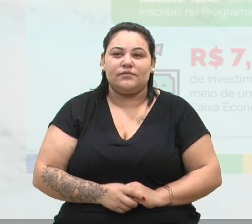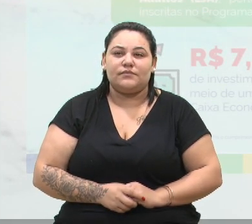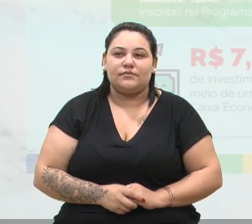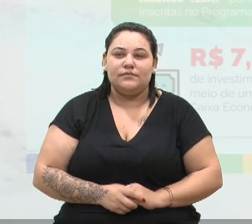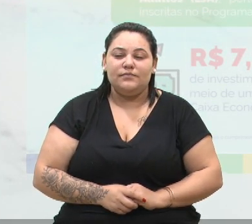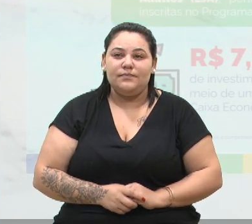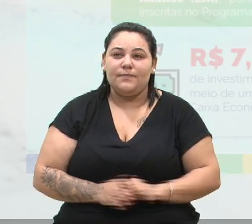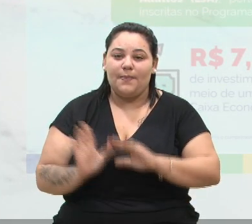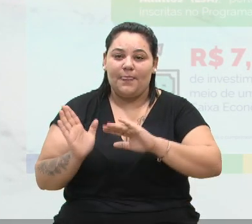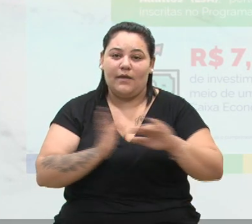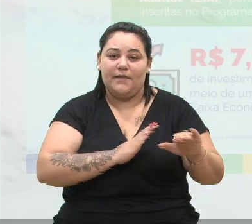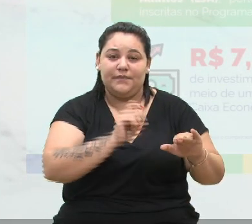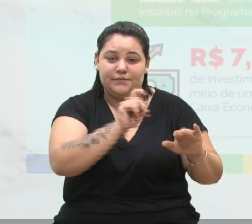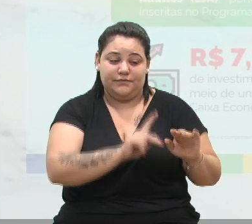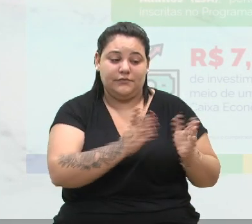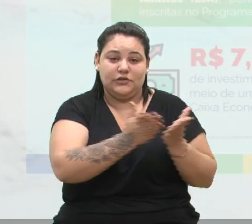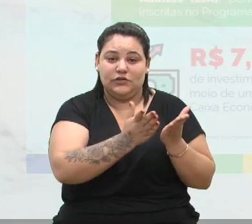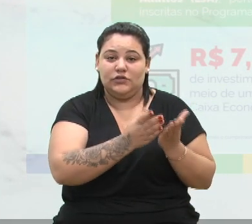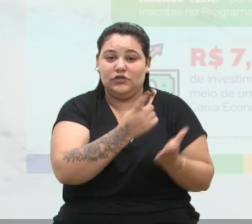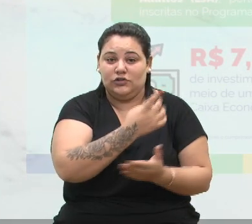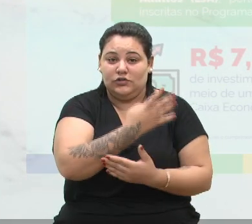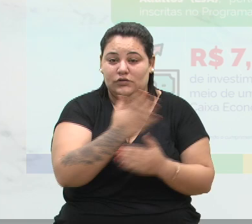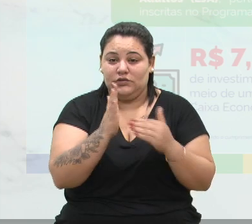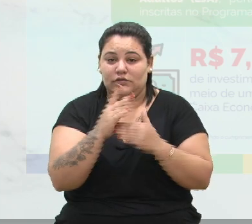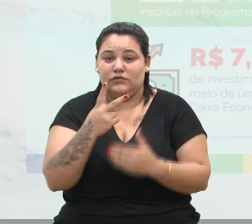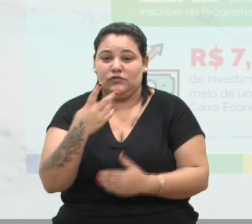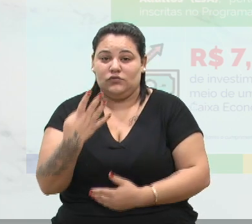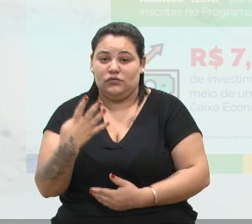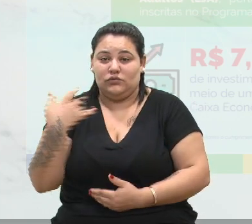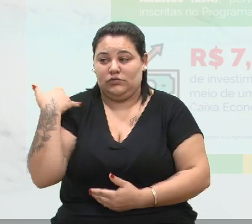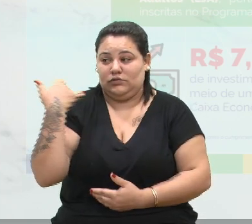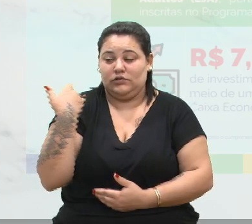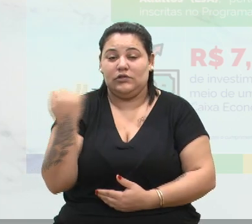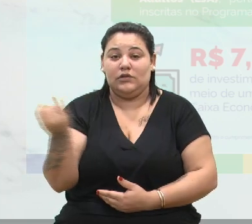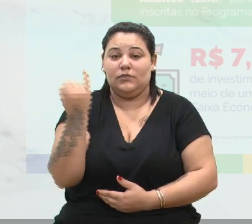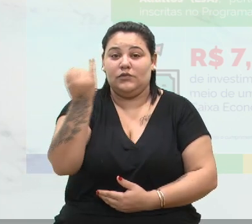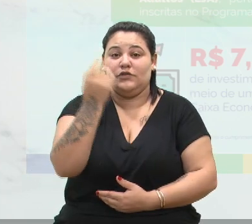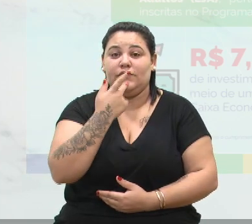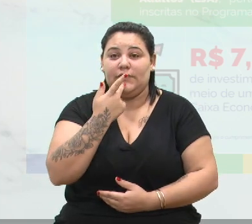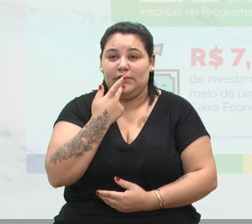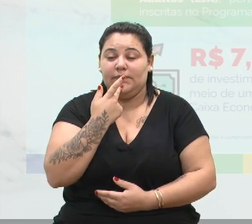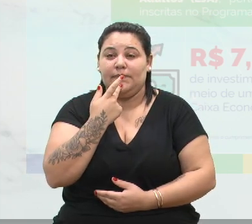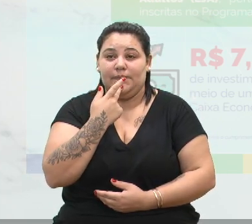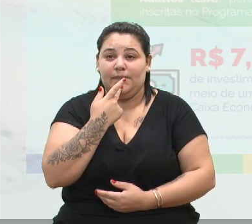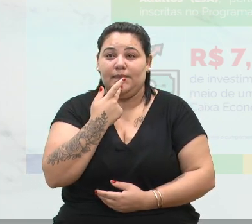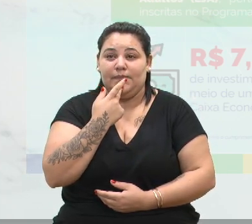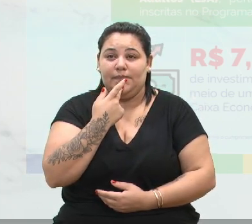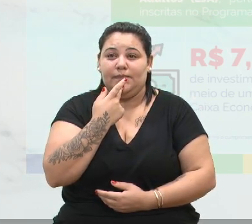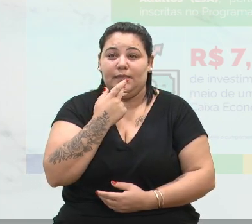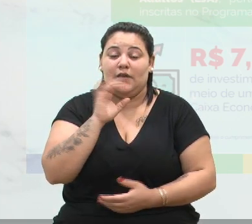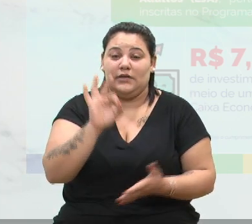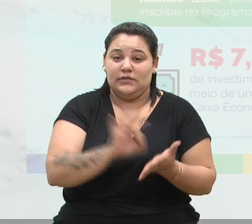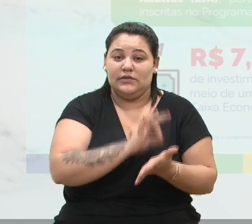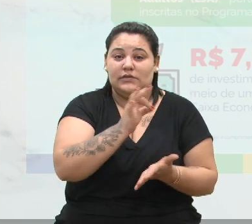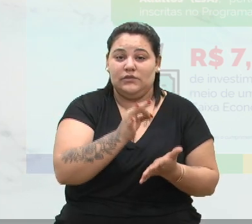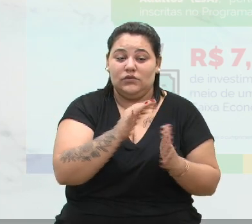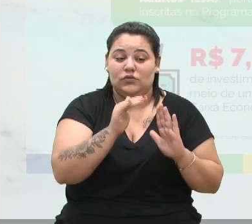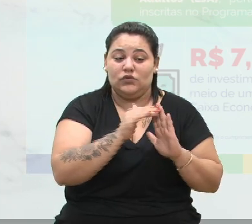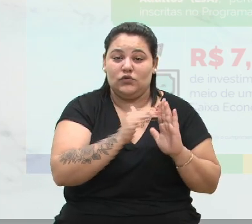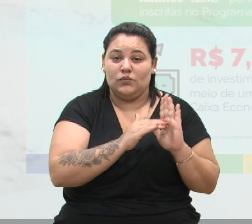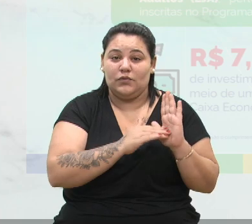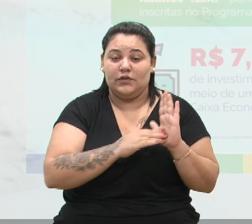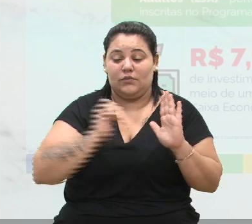é. Para estudantes de 14 a 24 anos, importante dizer que são aqueles inscritos no programa da